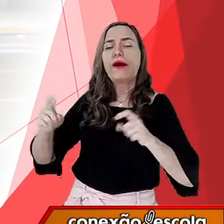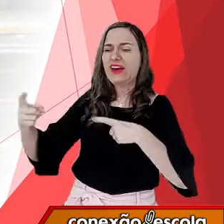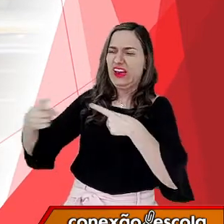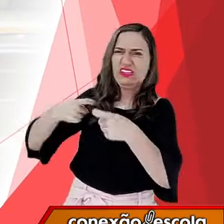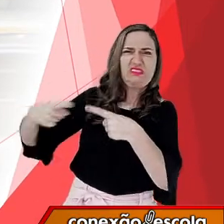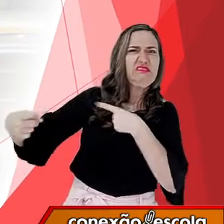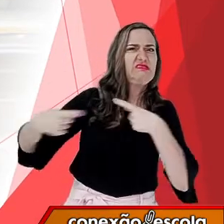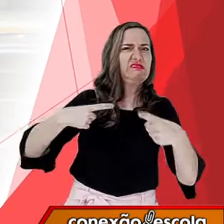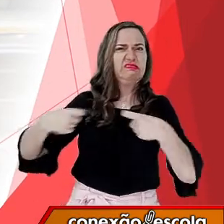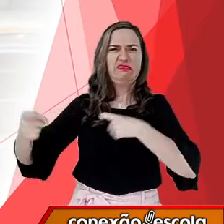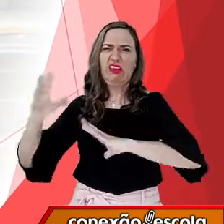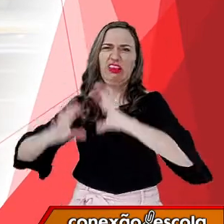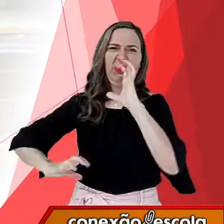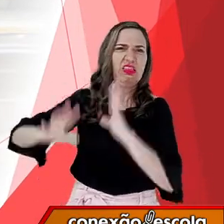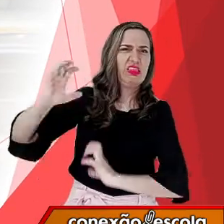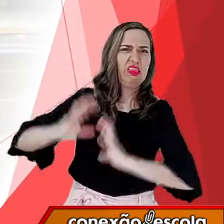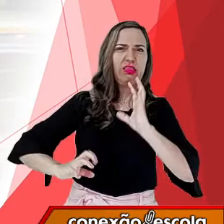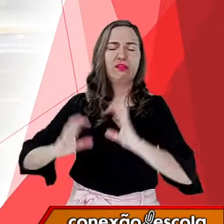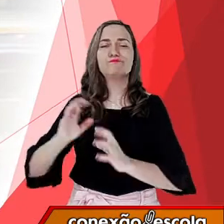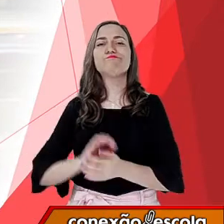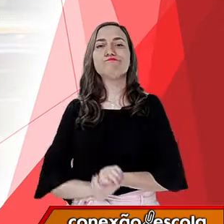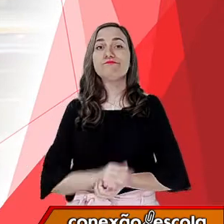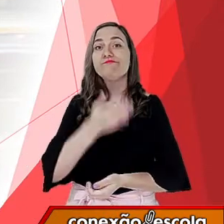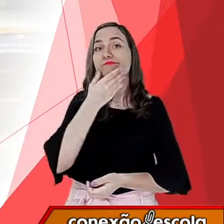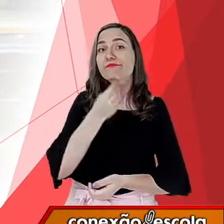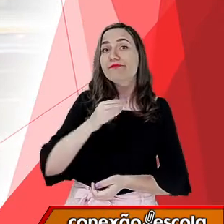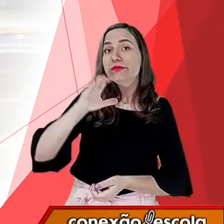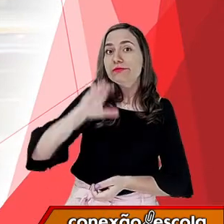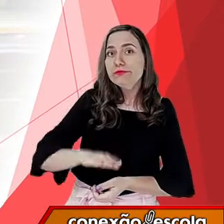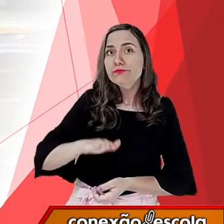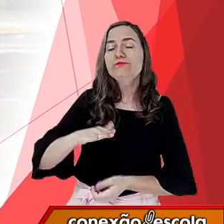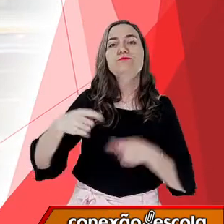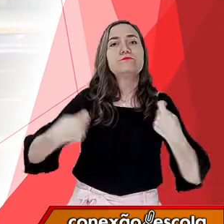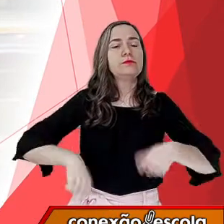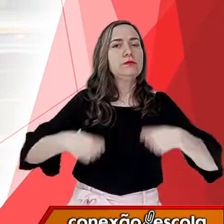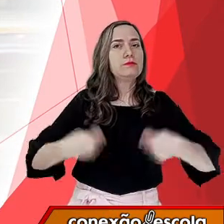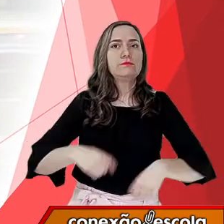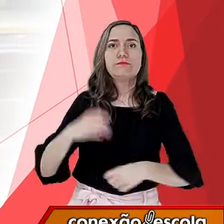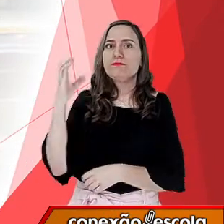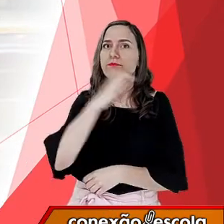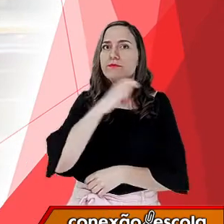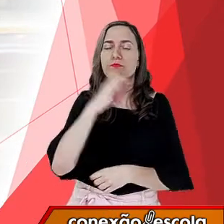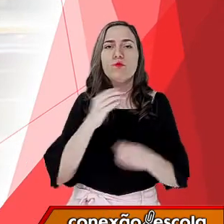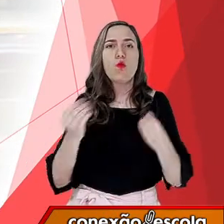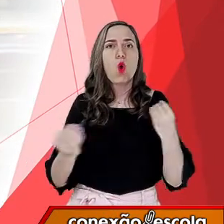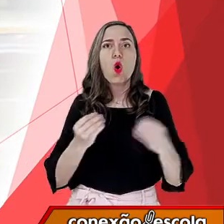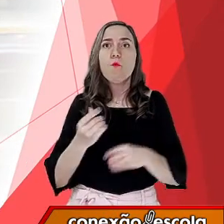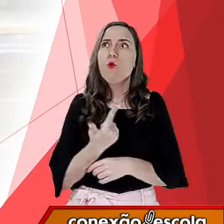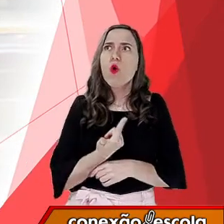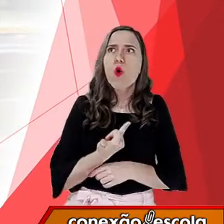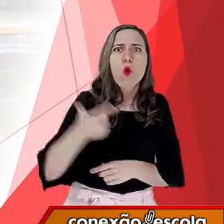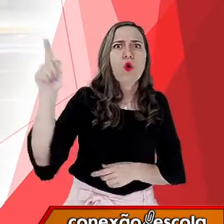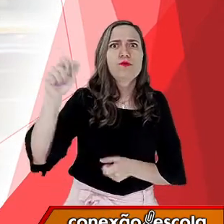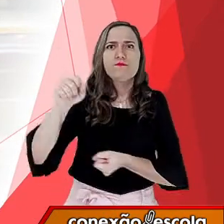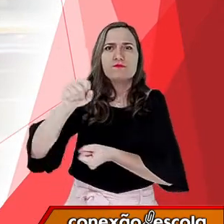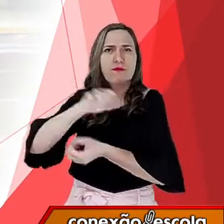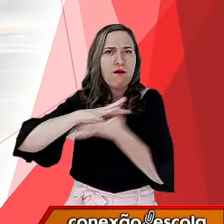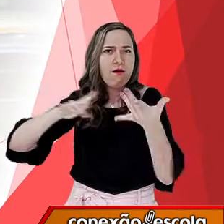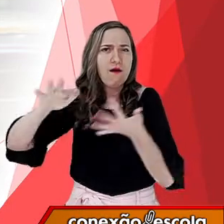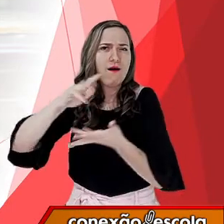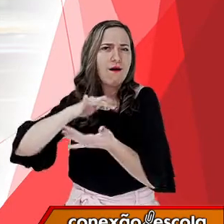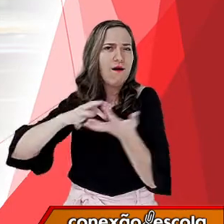guerra. Então, o menino procura com urgência alguém de outra